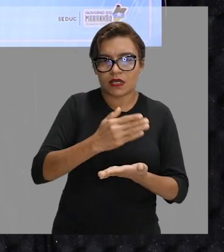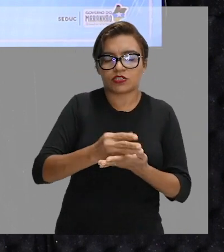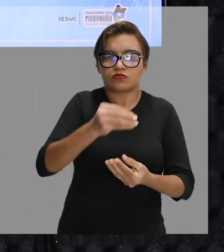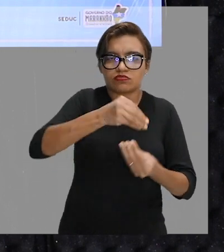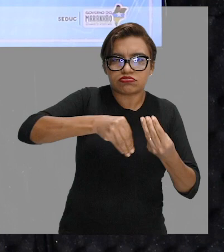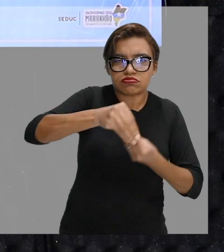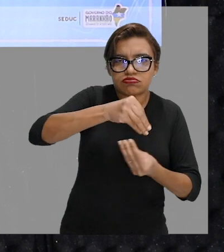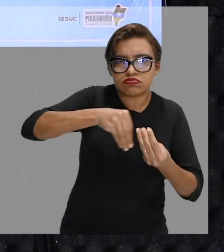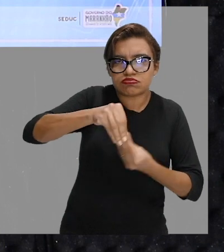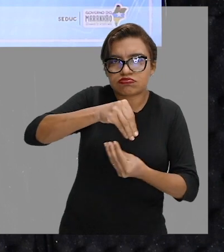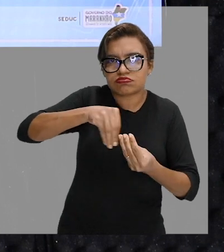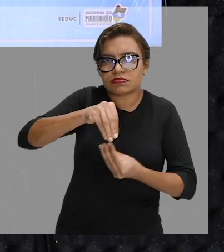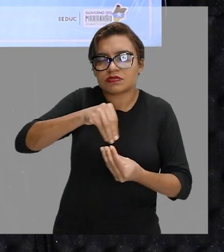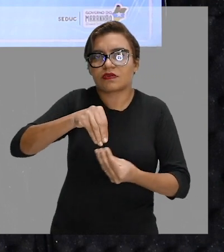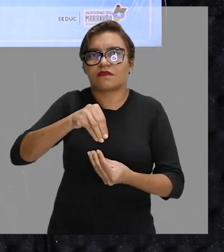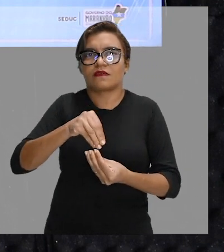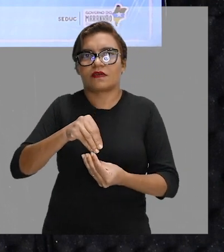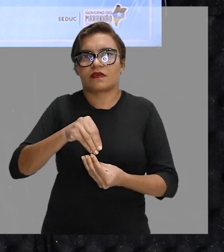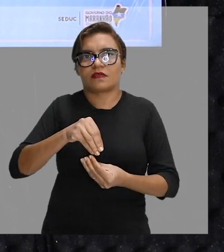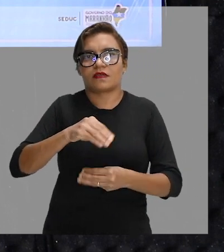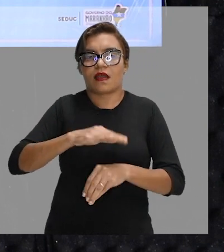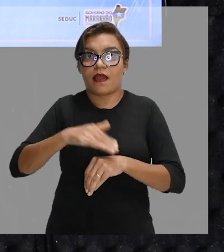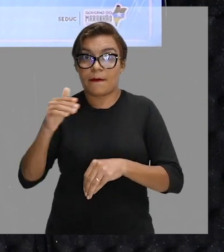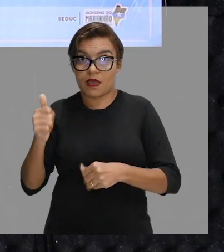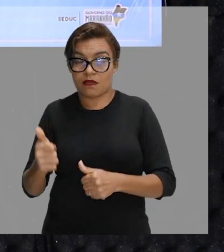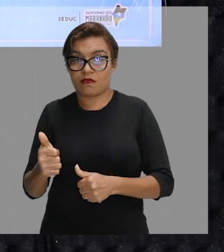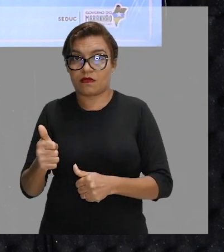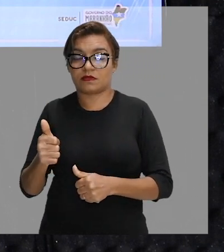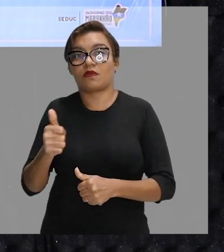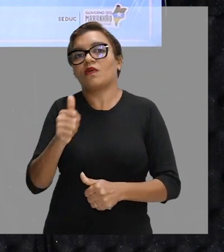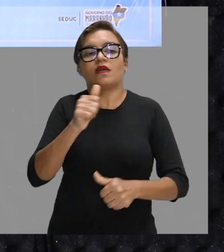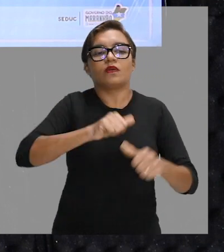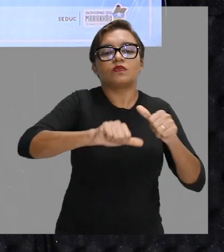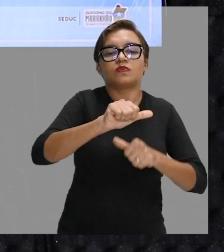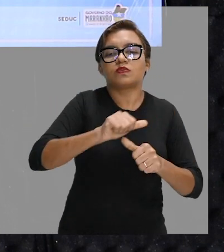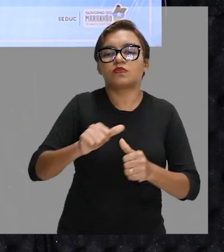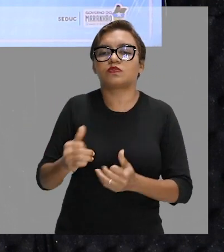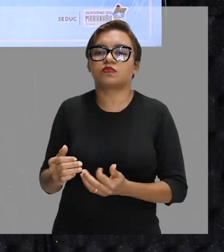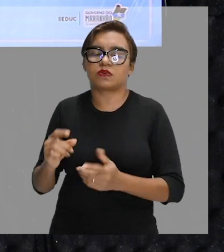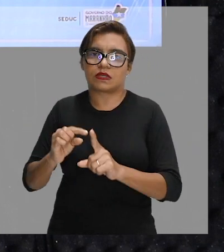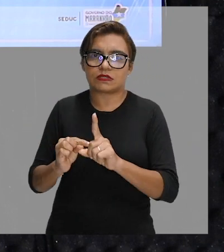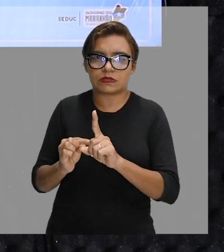dissolvidas, maior será o efeito do aumento da temperatura de ebulição e a